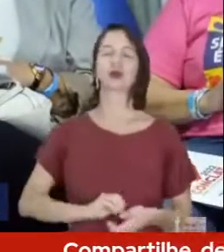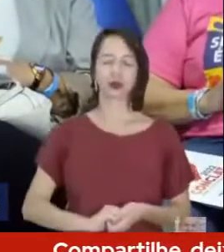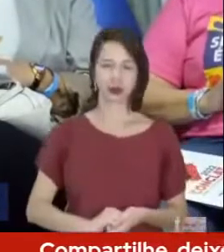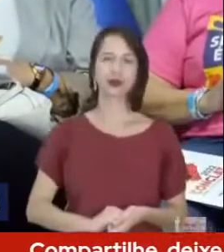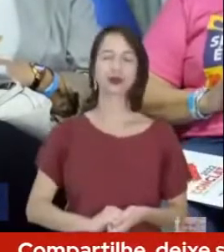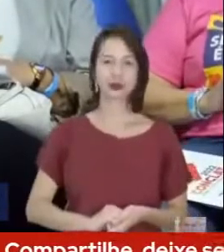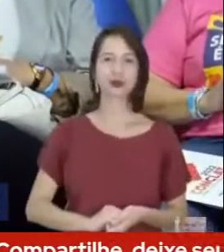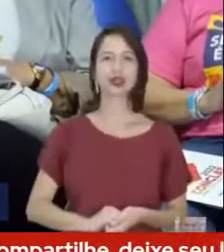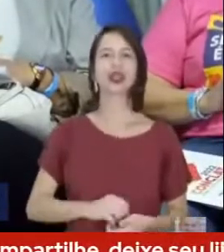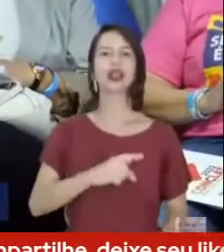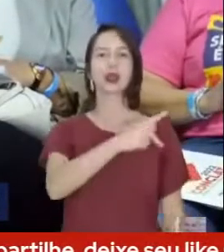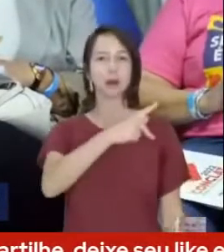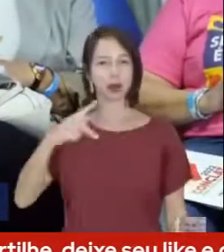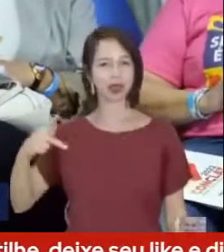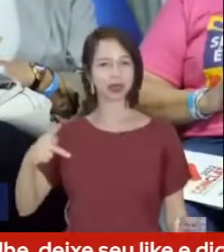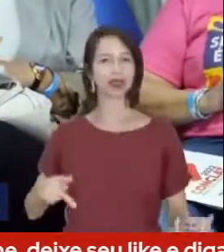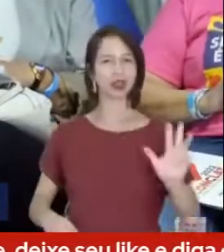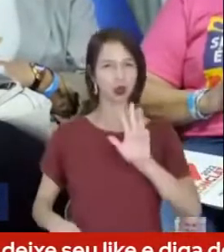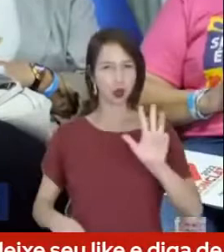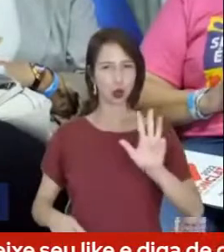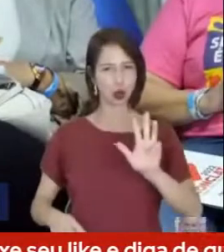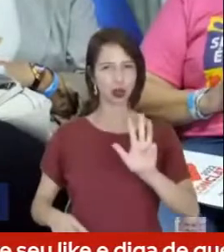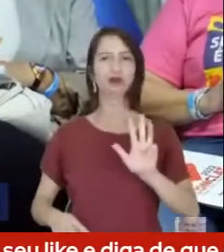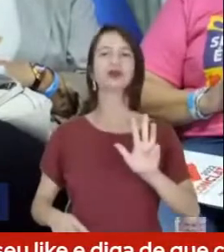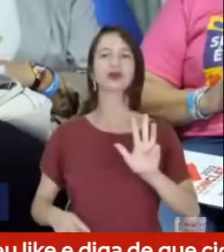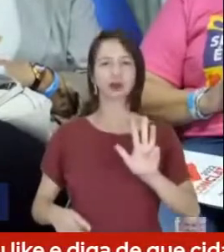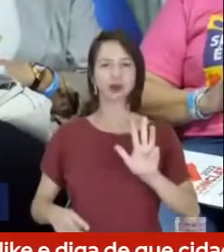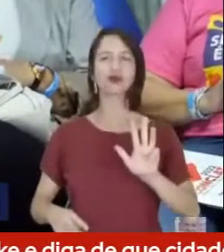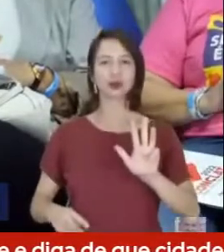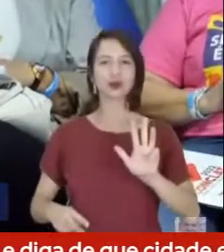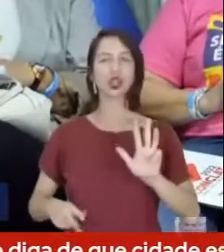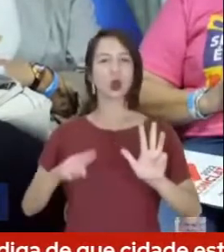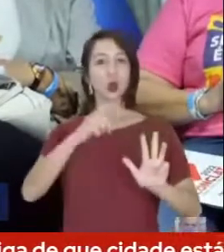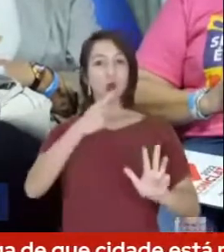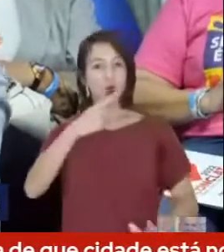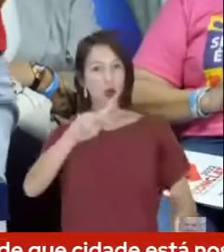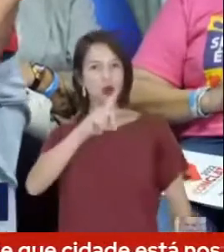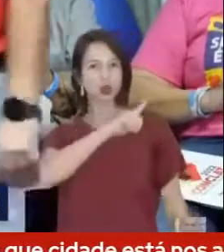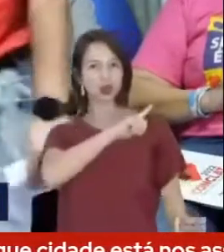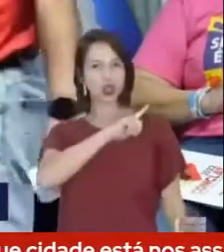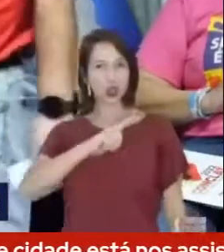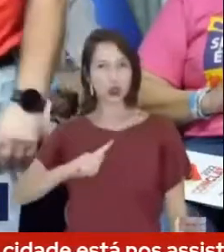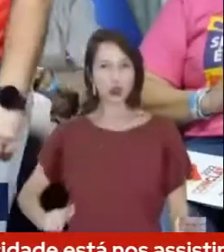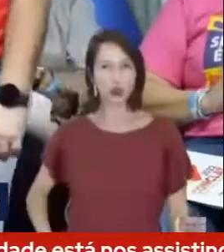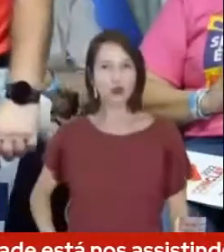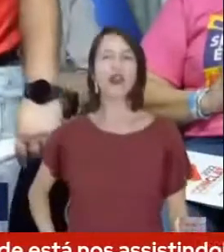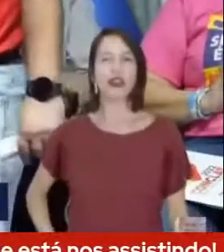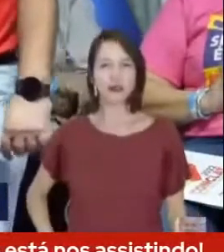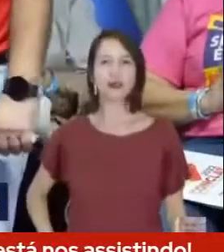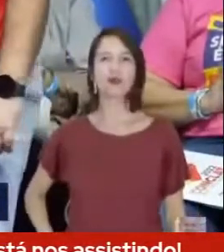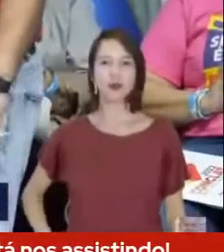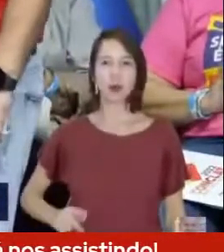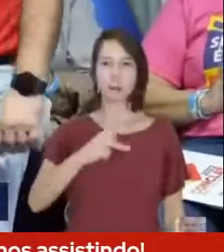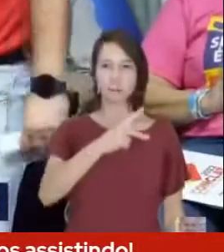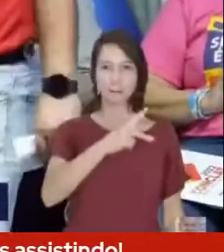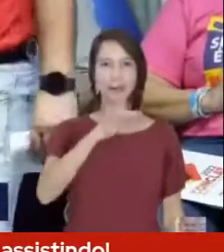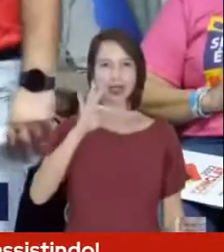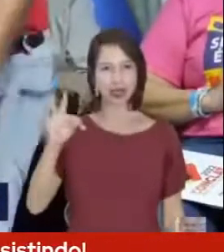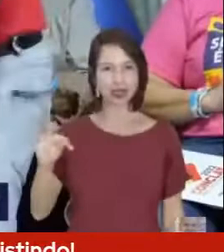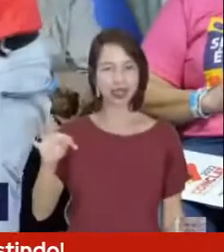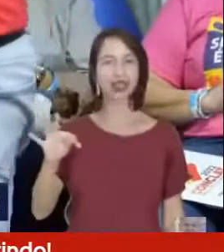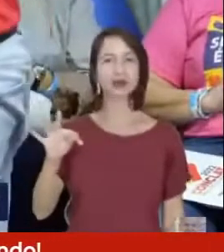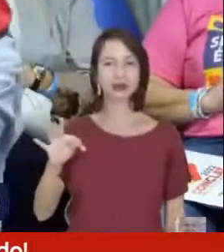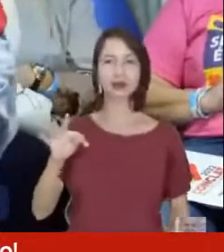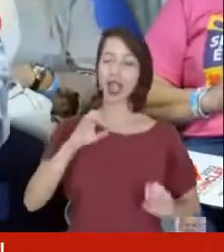do Partido dos Trabalhadores, a educação era tratada com uma visão sistêmica,